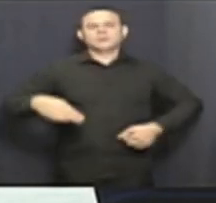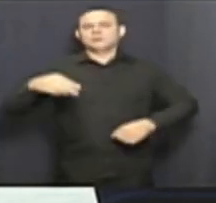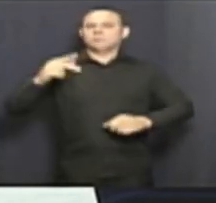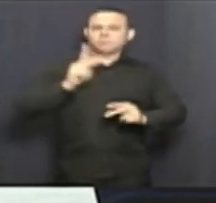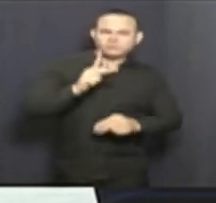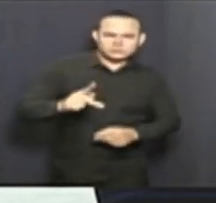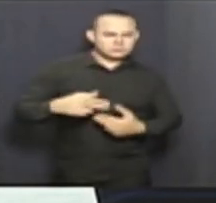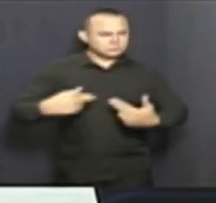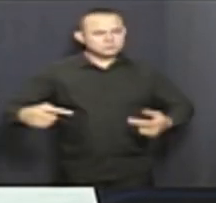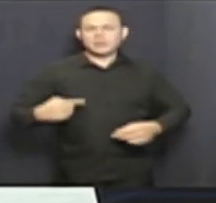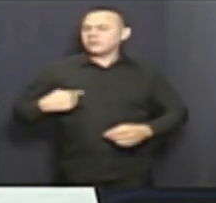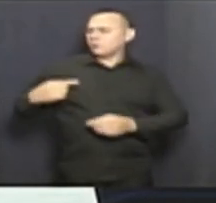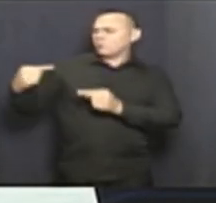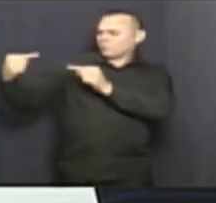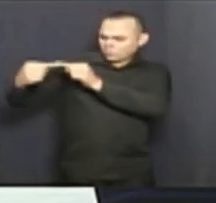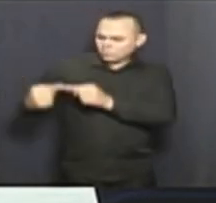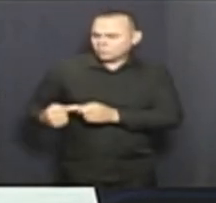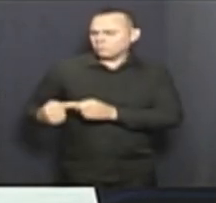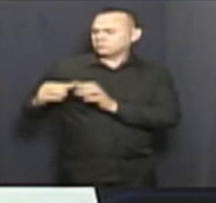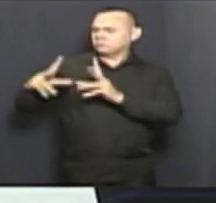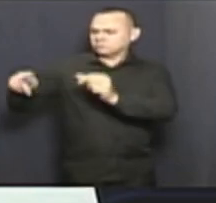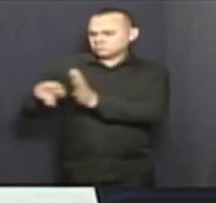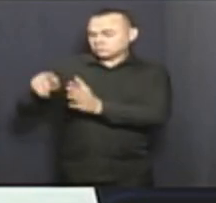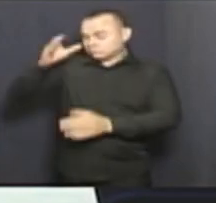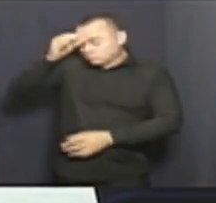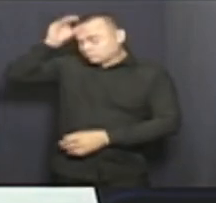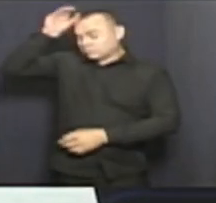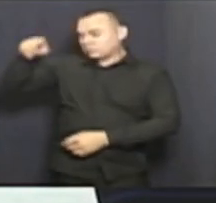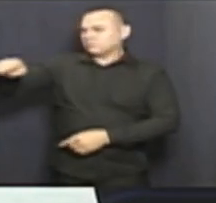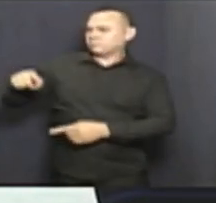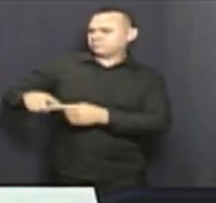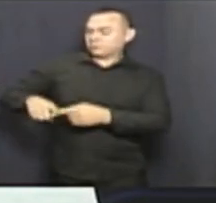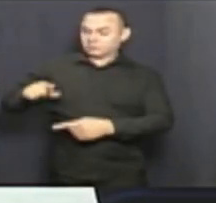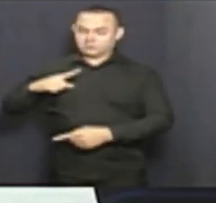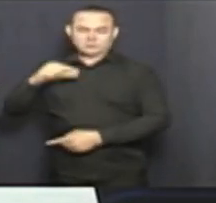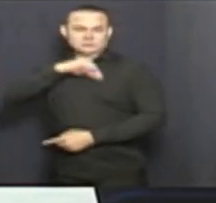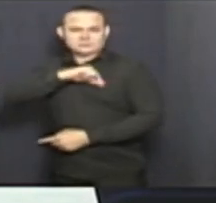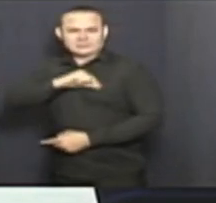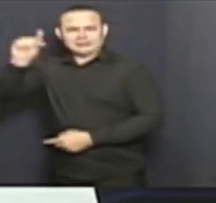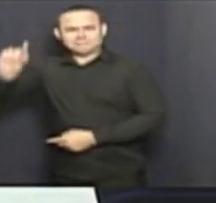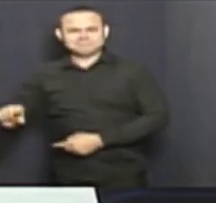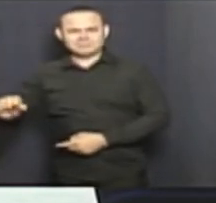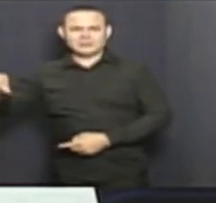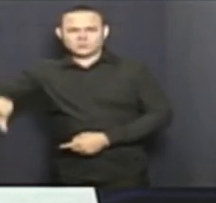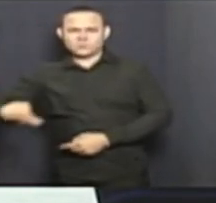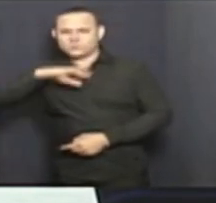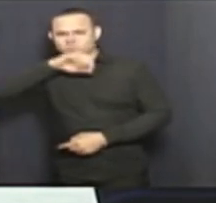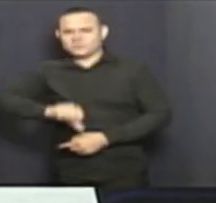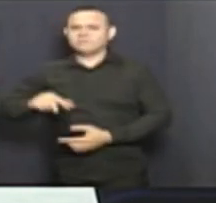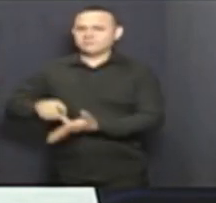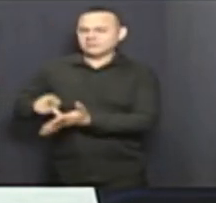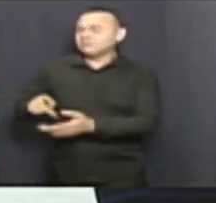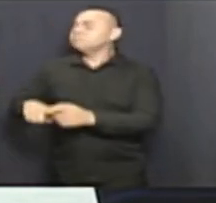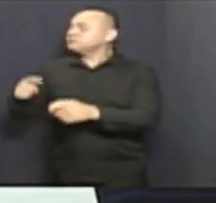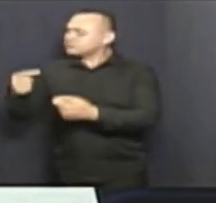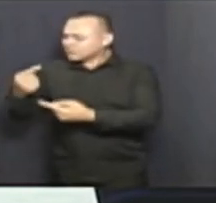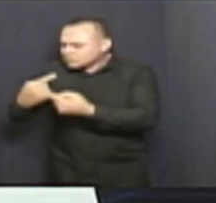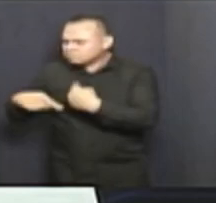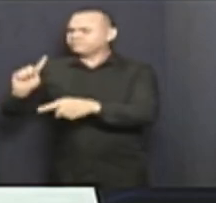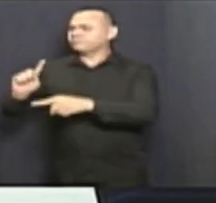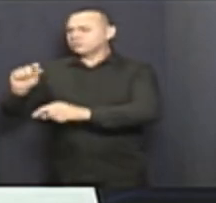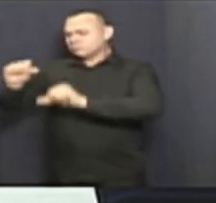concordo com o candidato bruma tem o pior salário dos administrativos do país é preciso recuperar é preciso valorizar